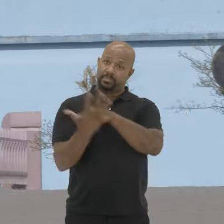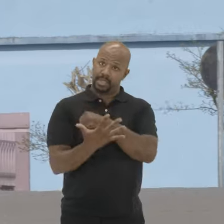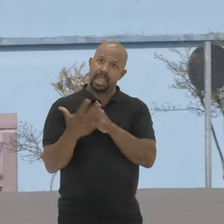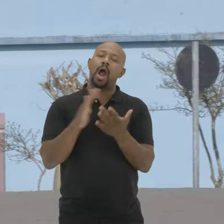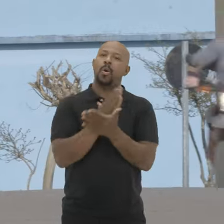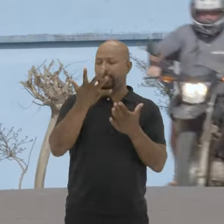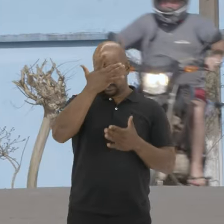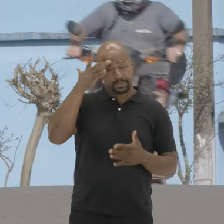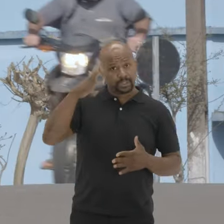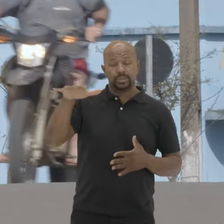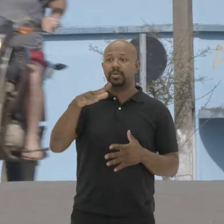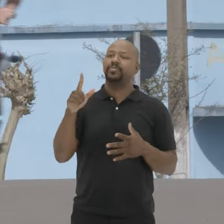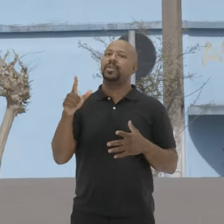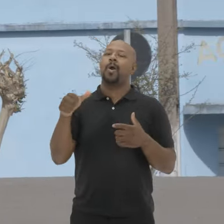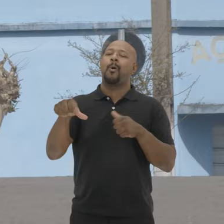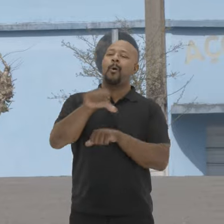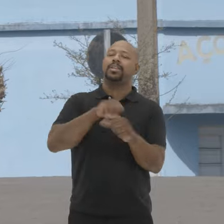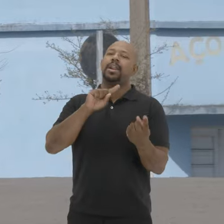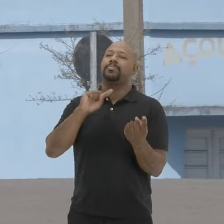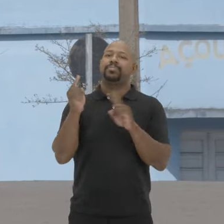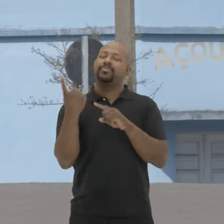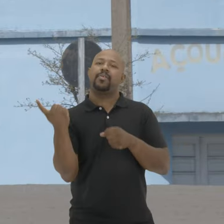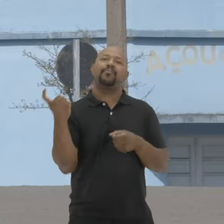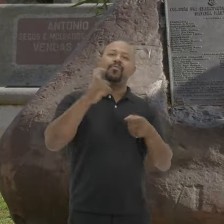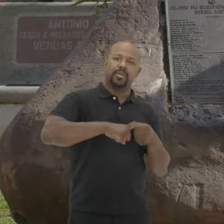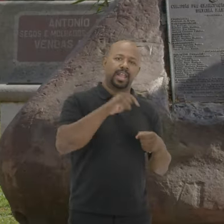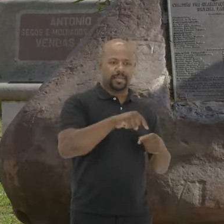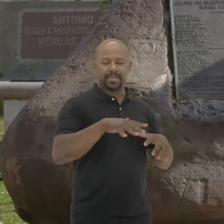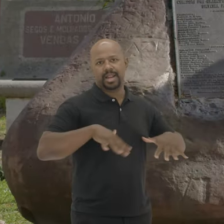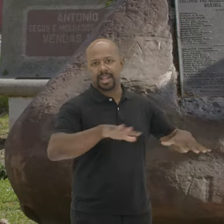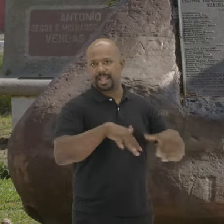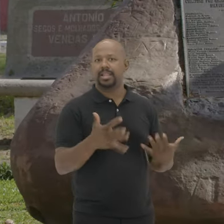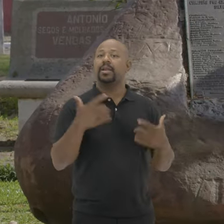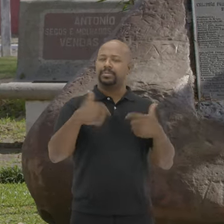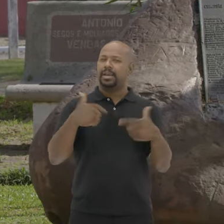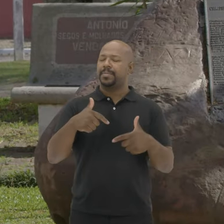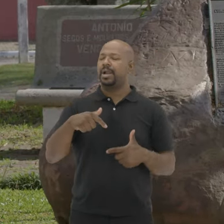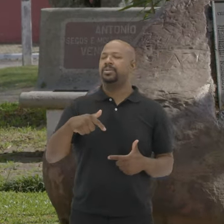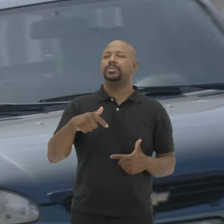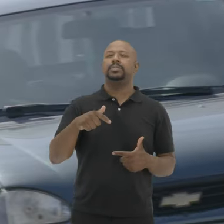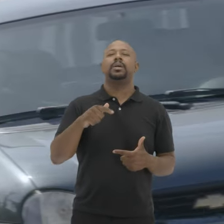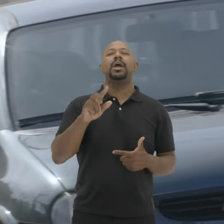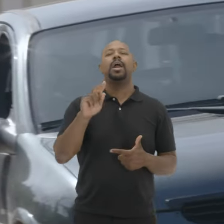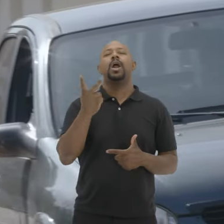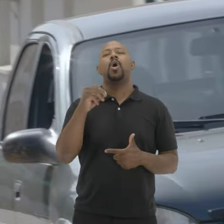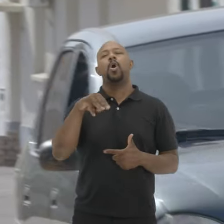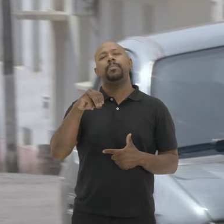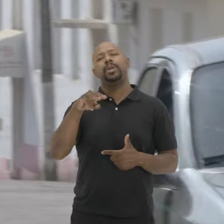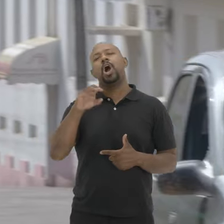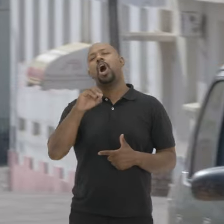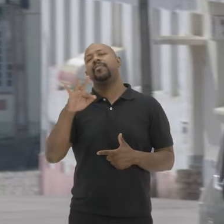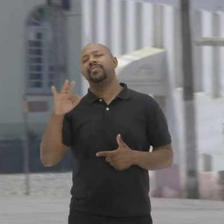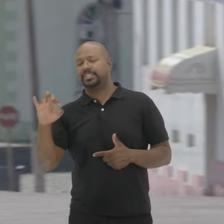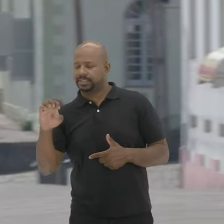pandemia, trouxe algumas pessoas, fez esse movimento contrário de algumas pessoas da cidade virem para cá, né? Até os trabalhos home office e